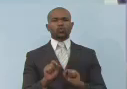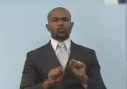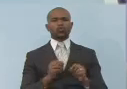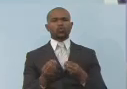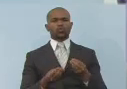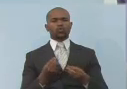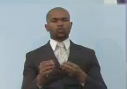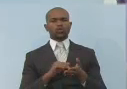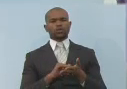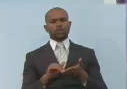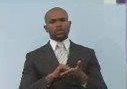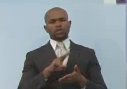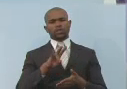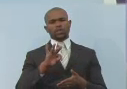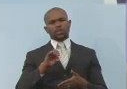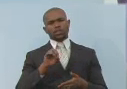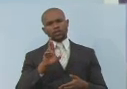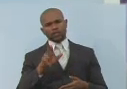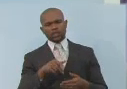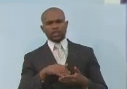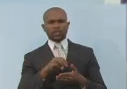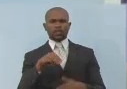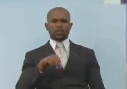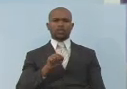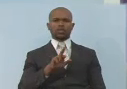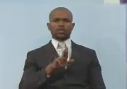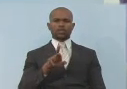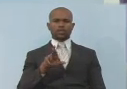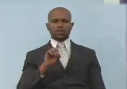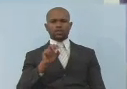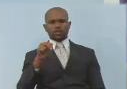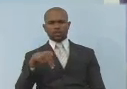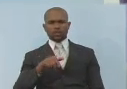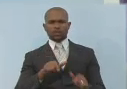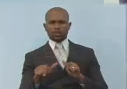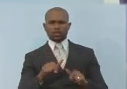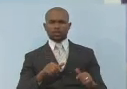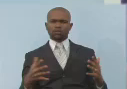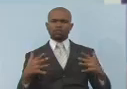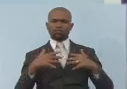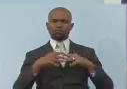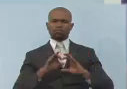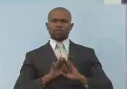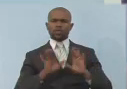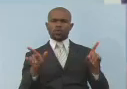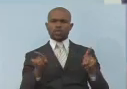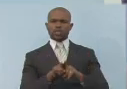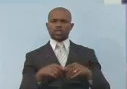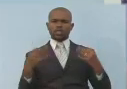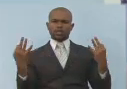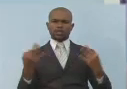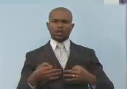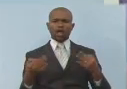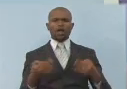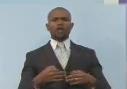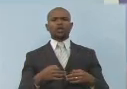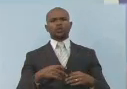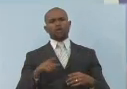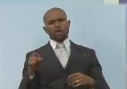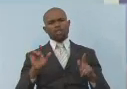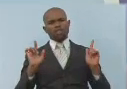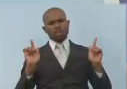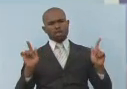o Vitor e o Marrom, conduziram com muita democracia e diplomacia as greves e